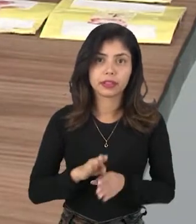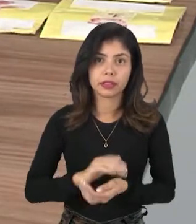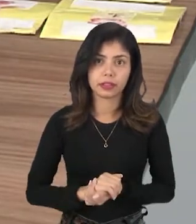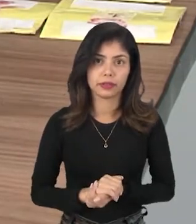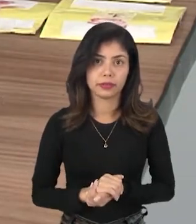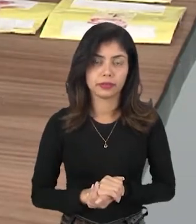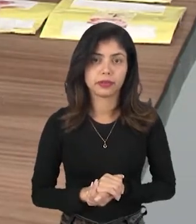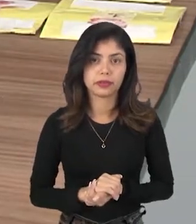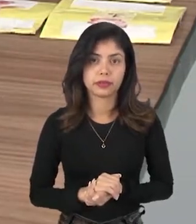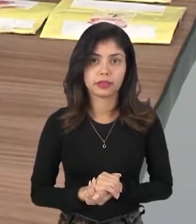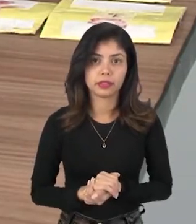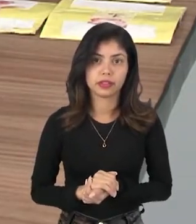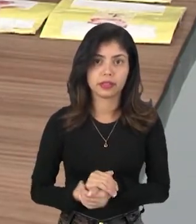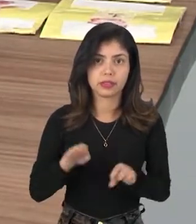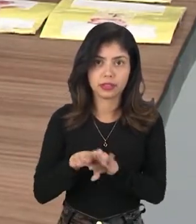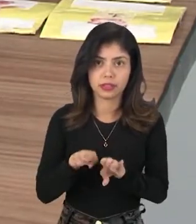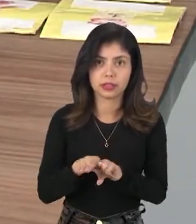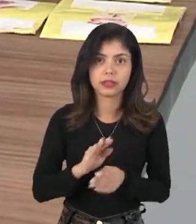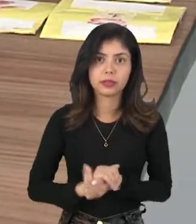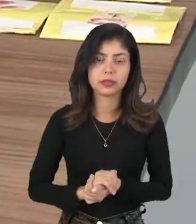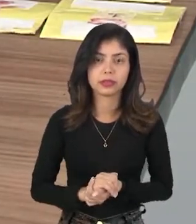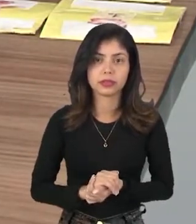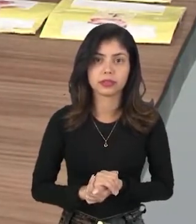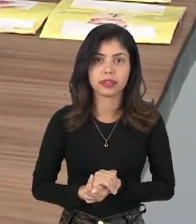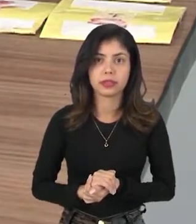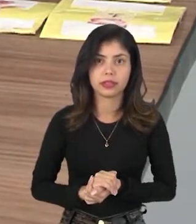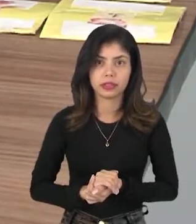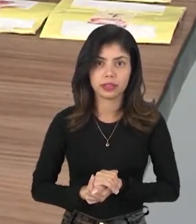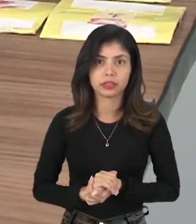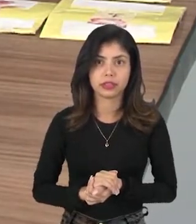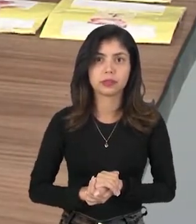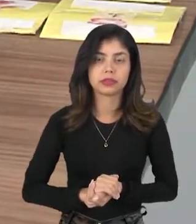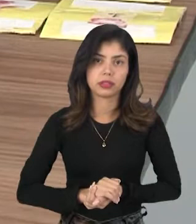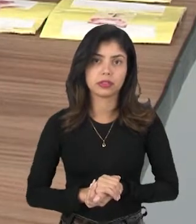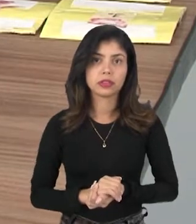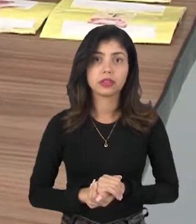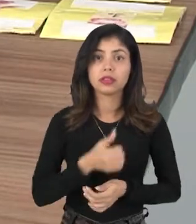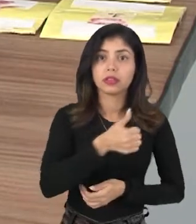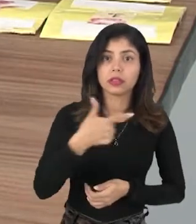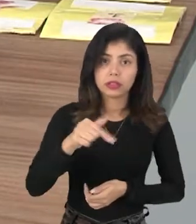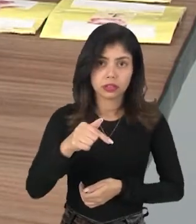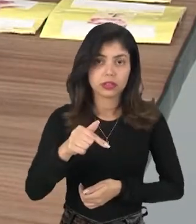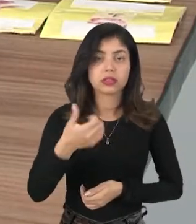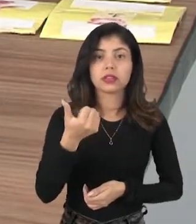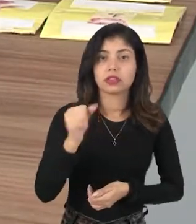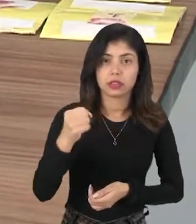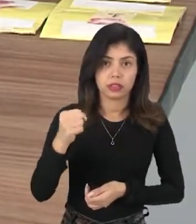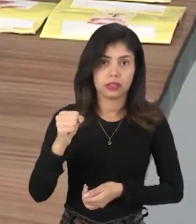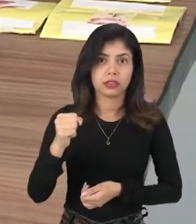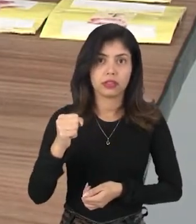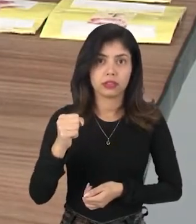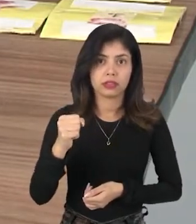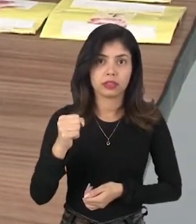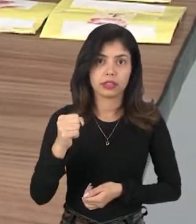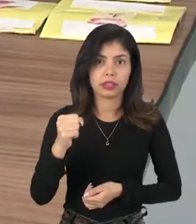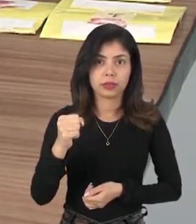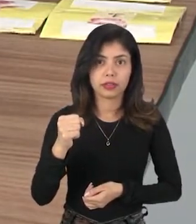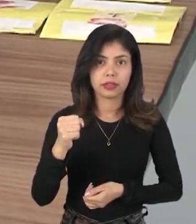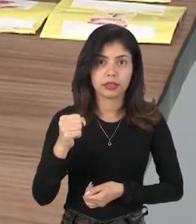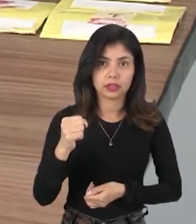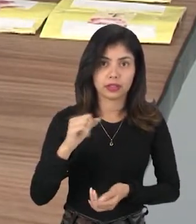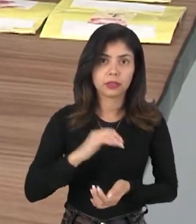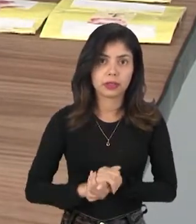15 16 17 18 19